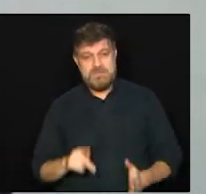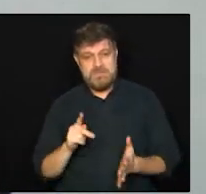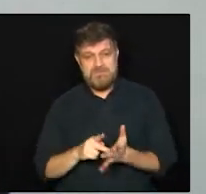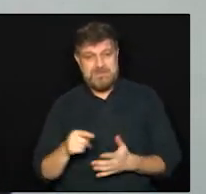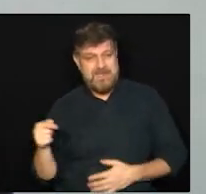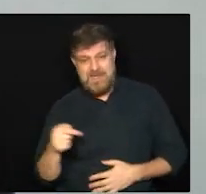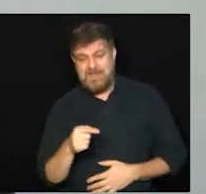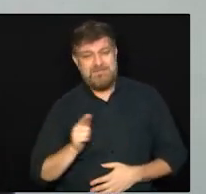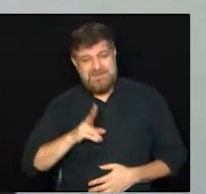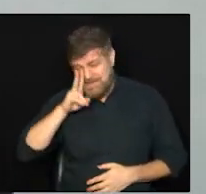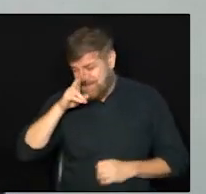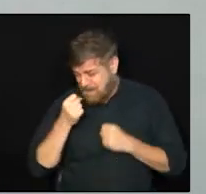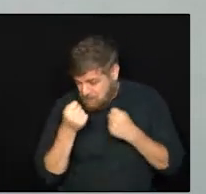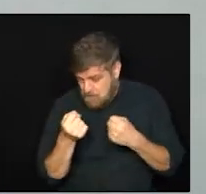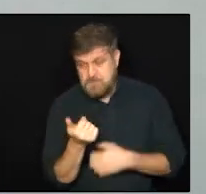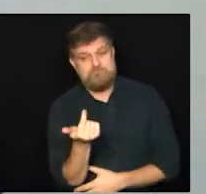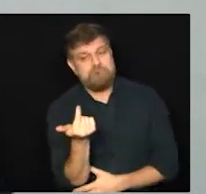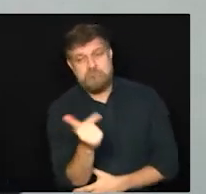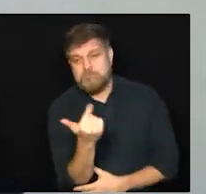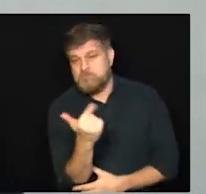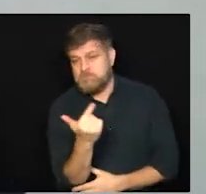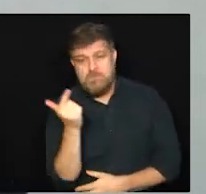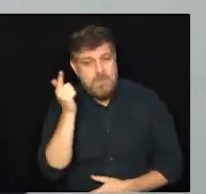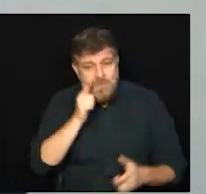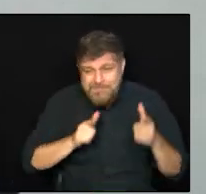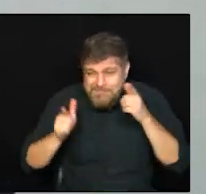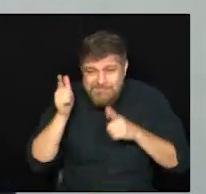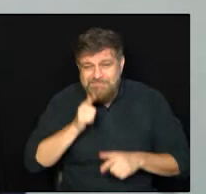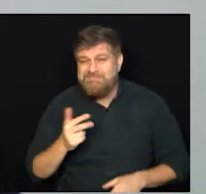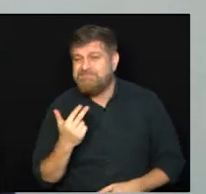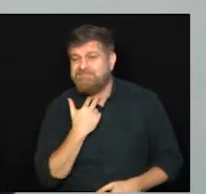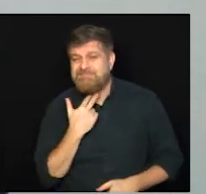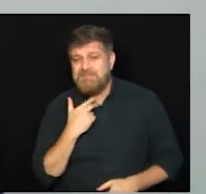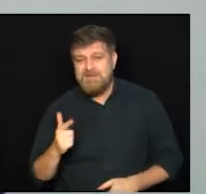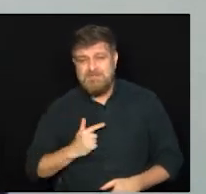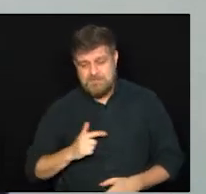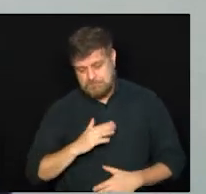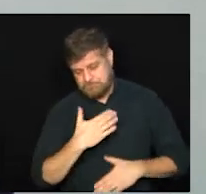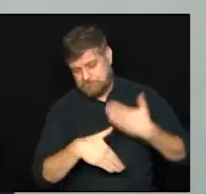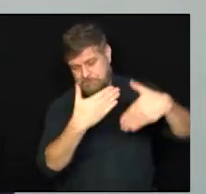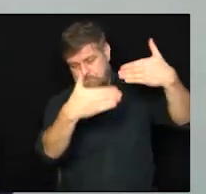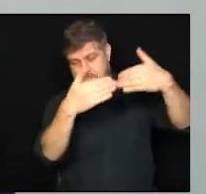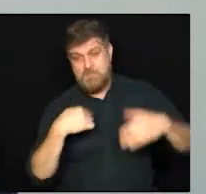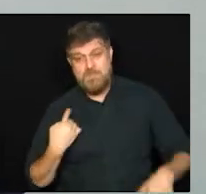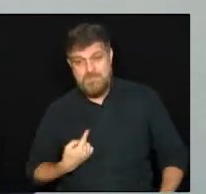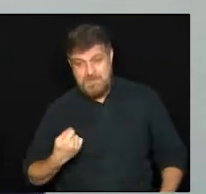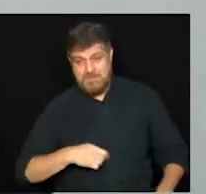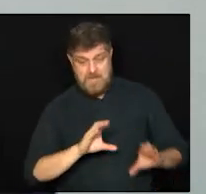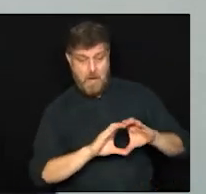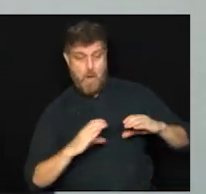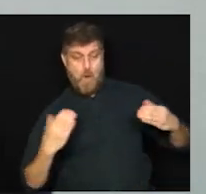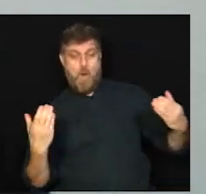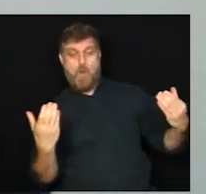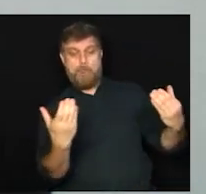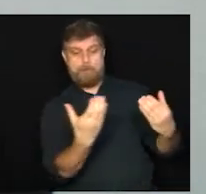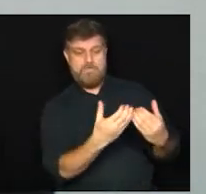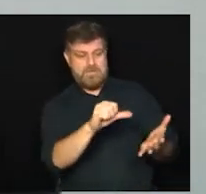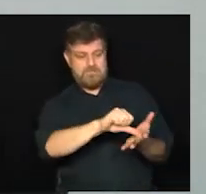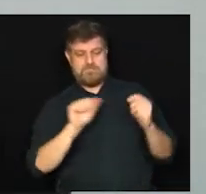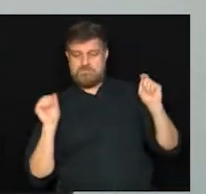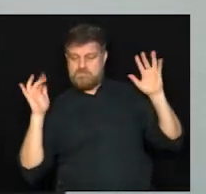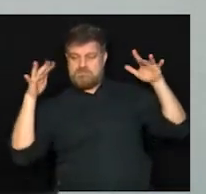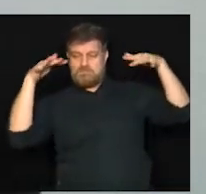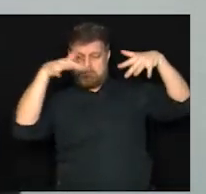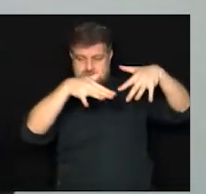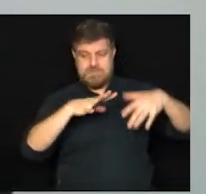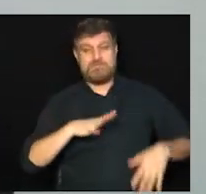tem essa força toda de conseguir levantar o evento. A gente precisa do evento corporativo, essa é a grande vocação de